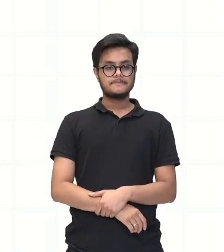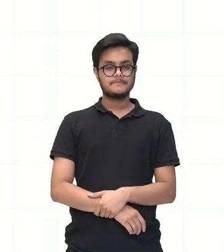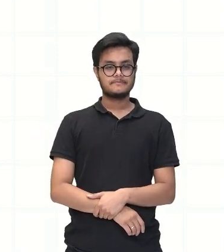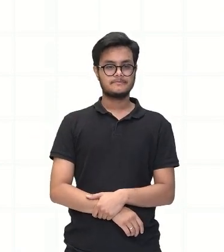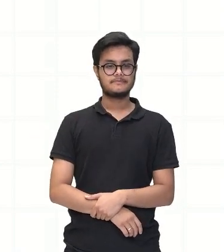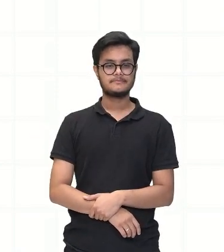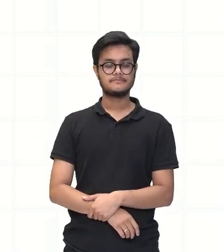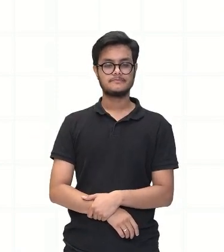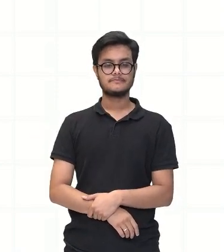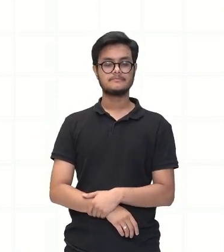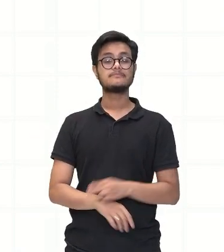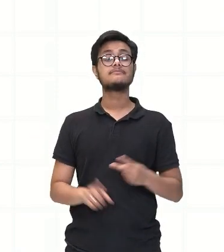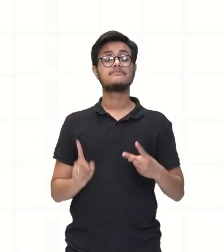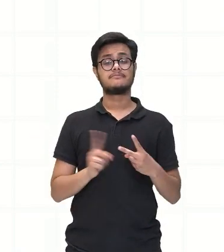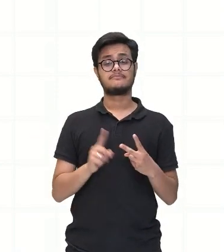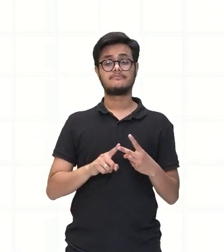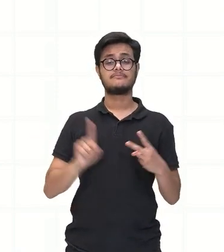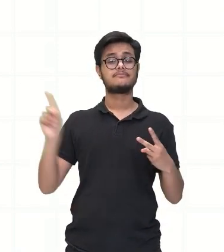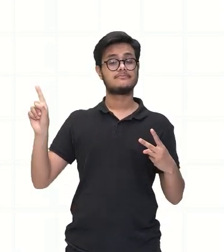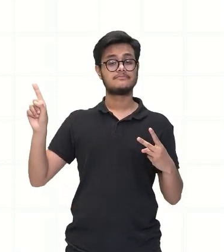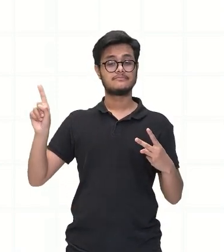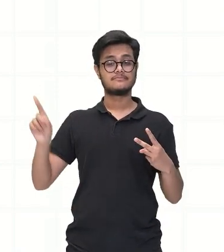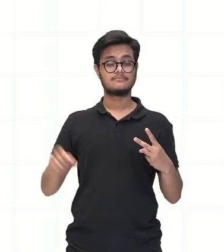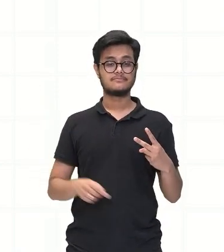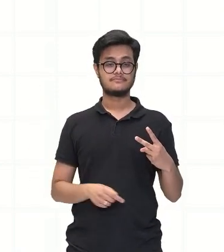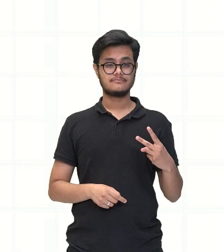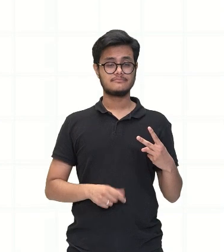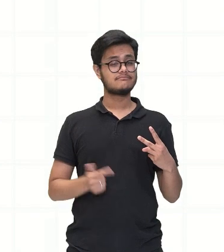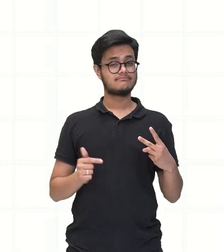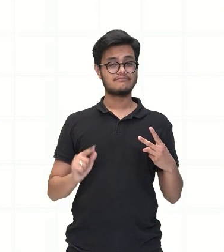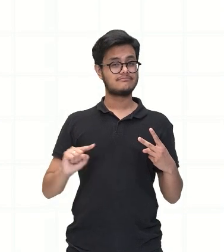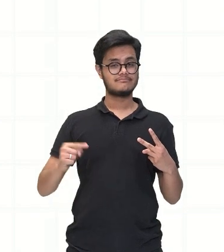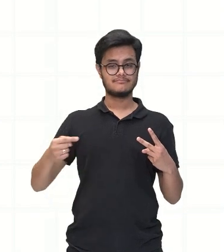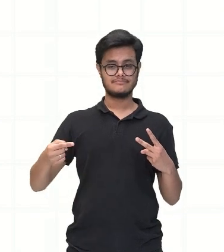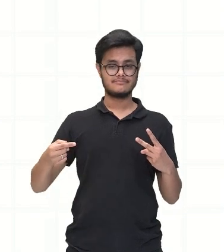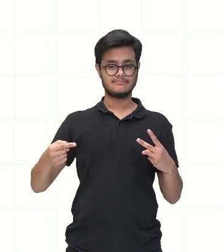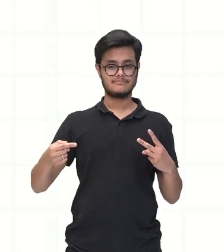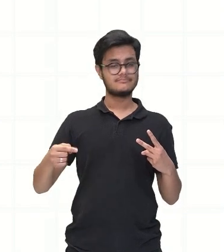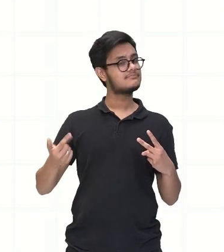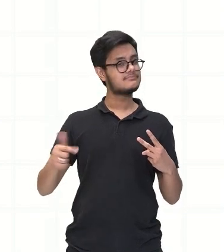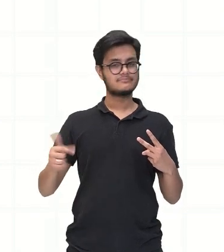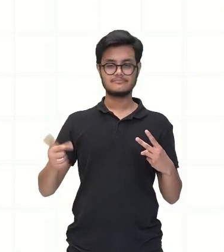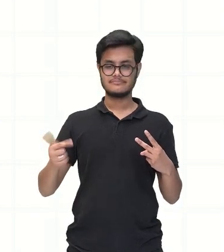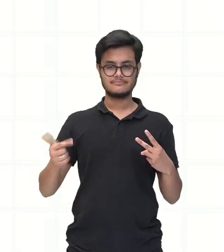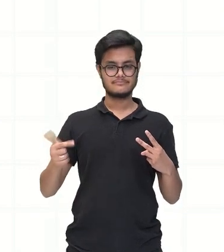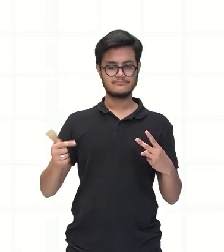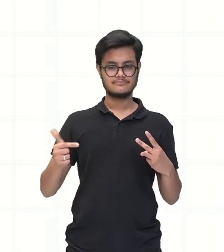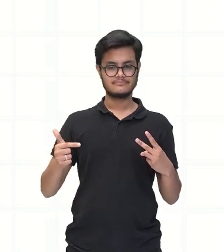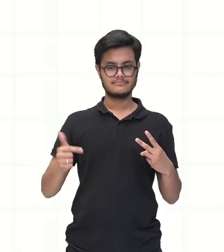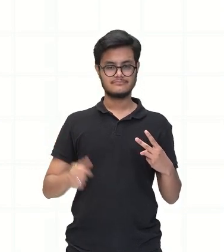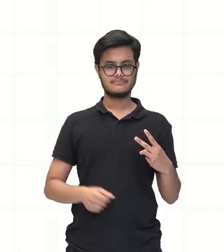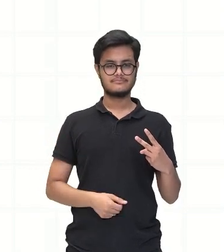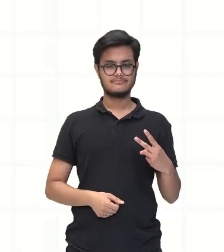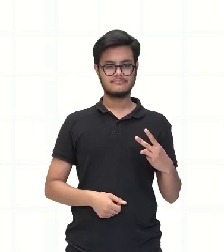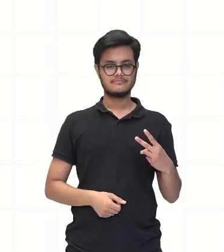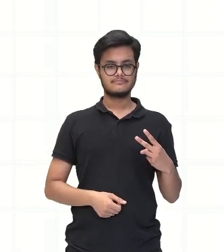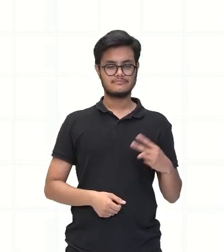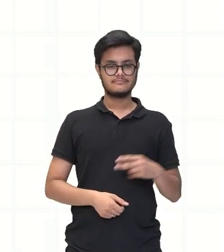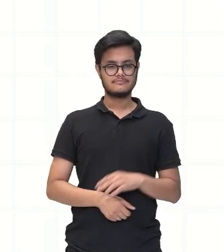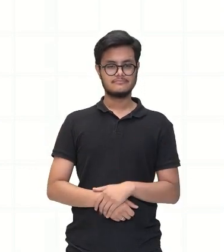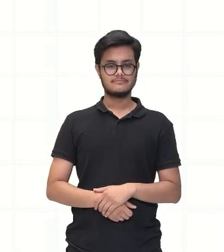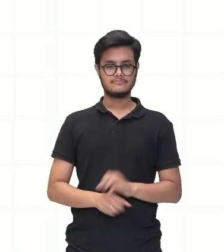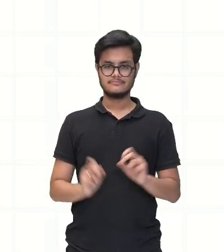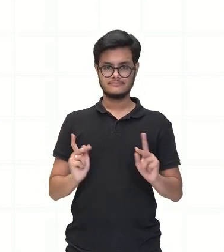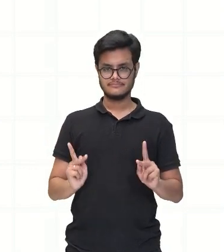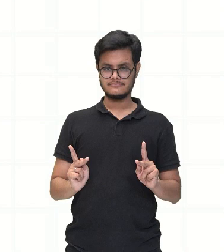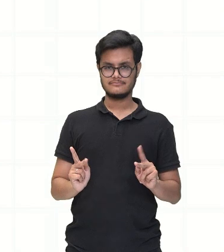Palavra micropigmentação. Aqui nós já não utilizamos o hífen, olha só, micropigmentação. Observe